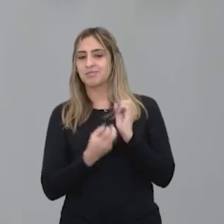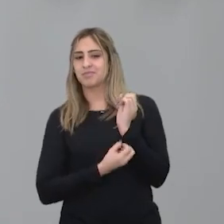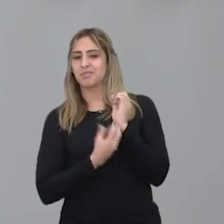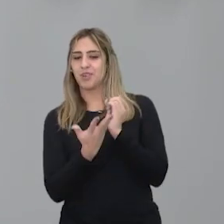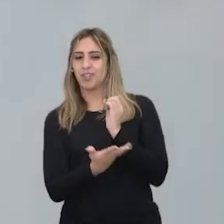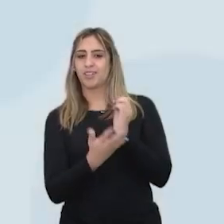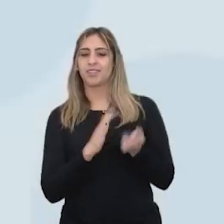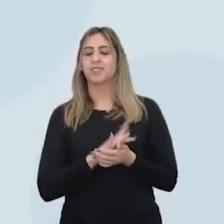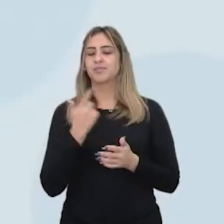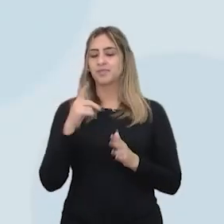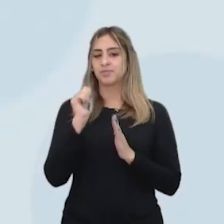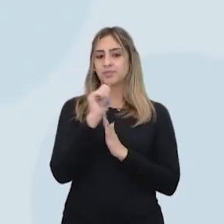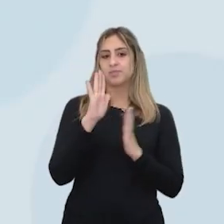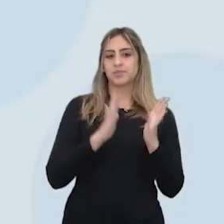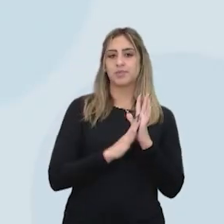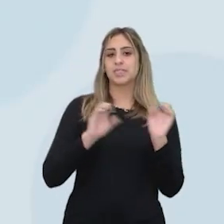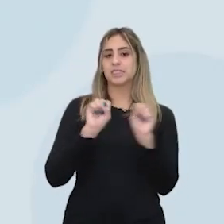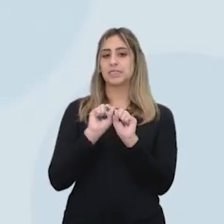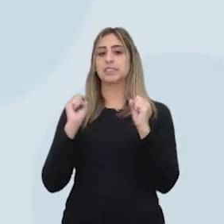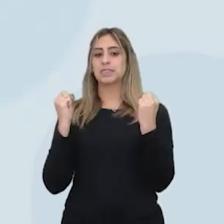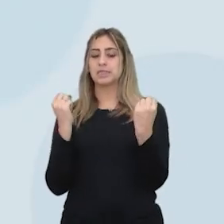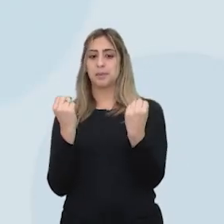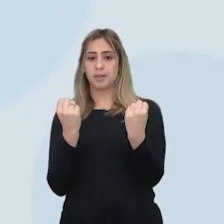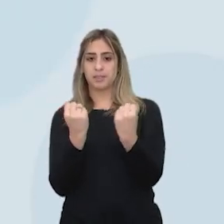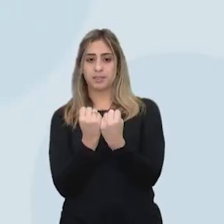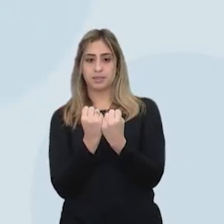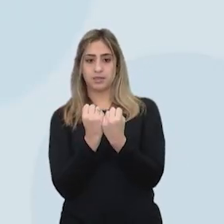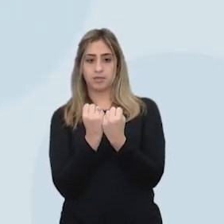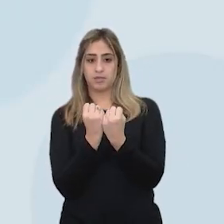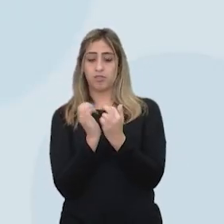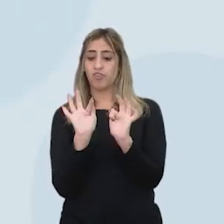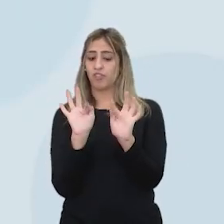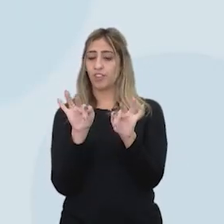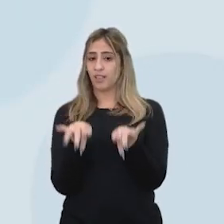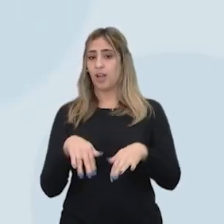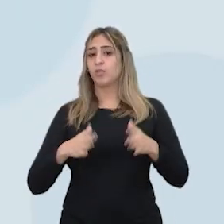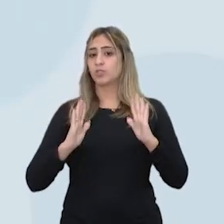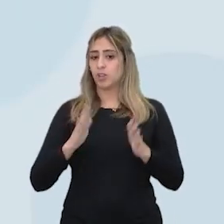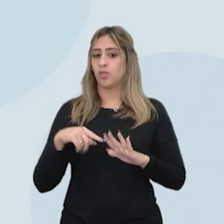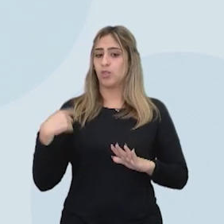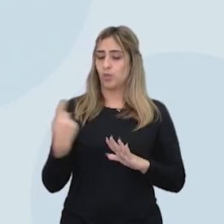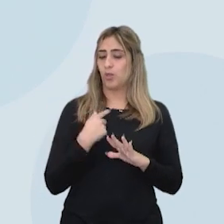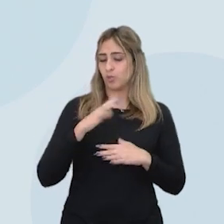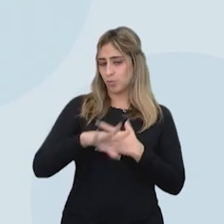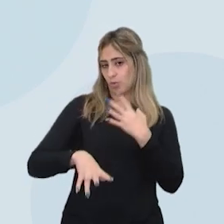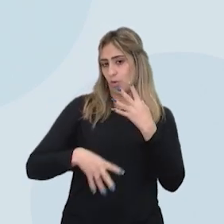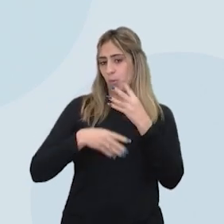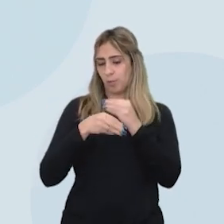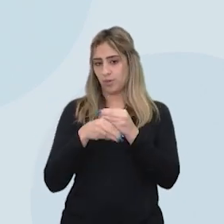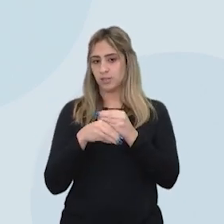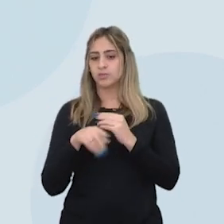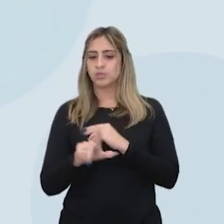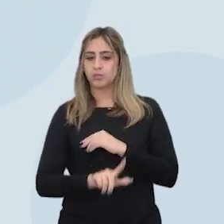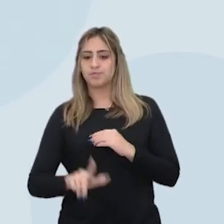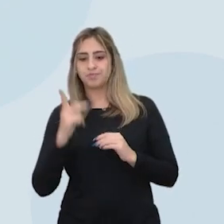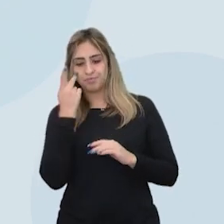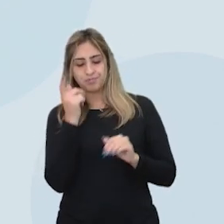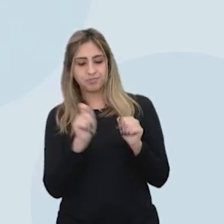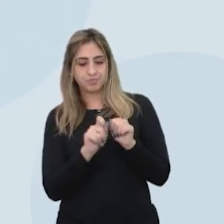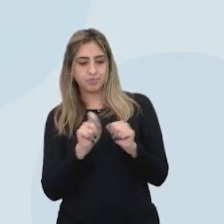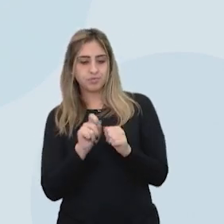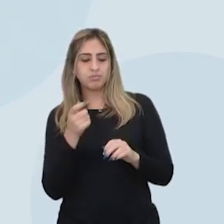nossa atividade, a gente está aí numa sistematização, numa finalização do nosso componente, claro, para fazer